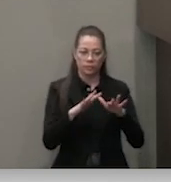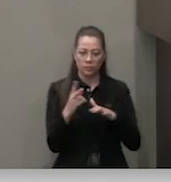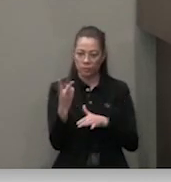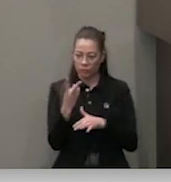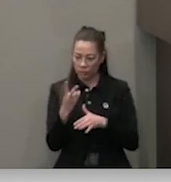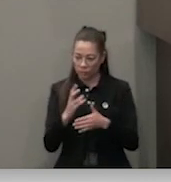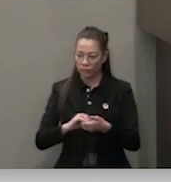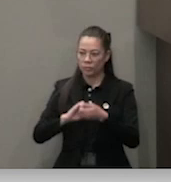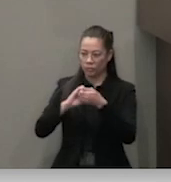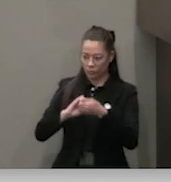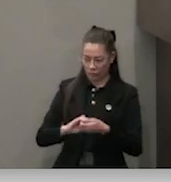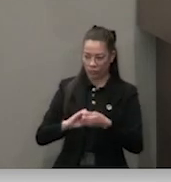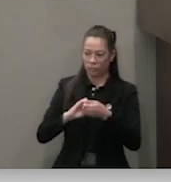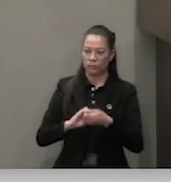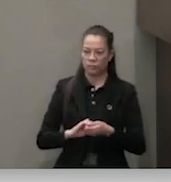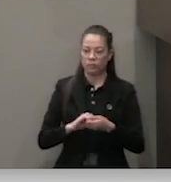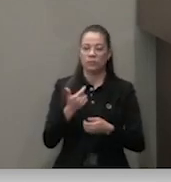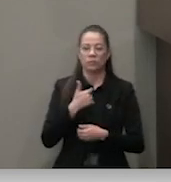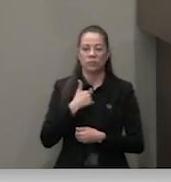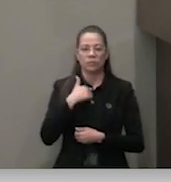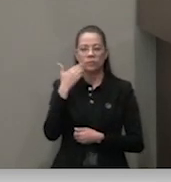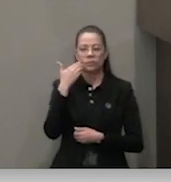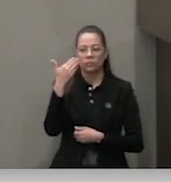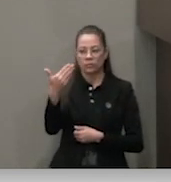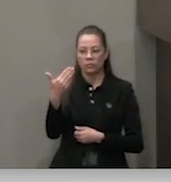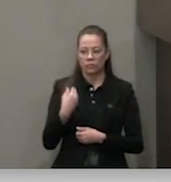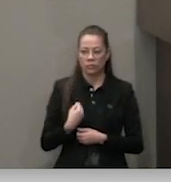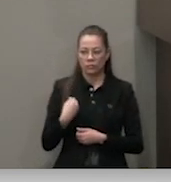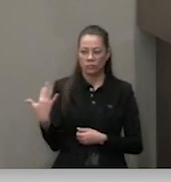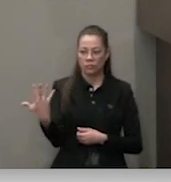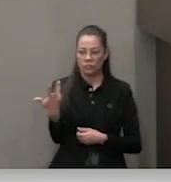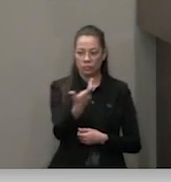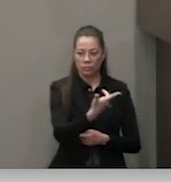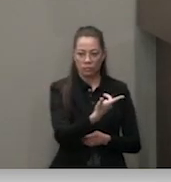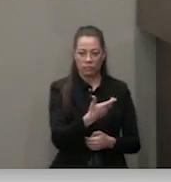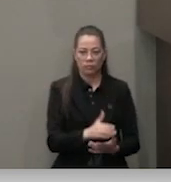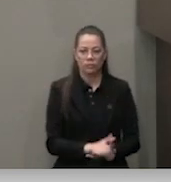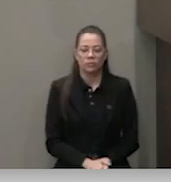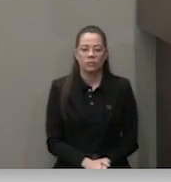dois dos Senhores eu agradeço a presença de